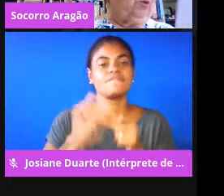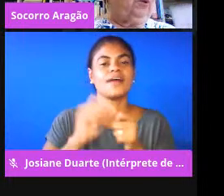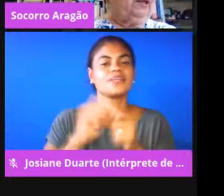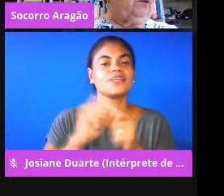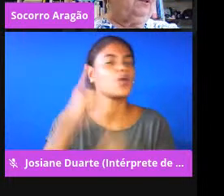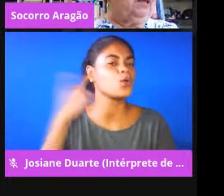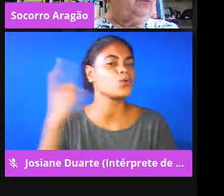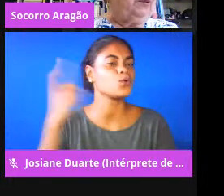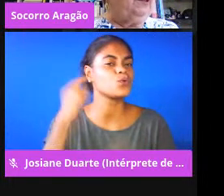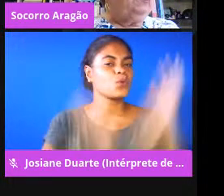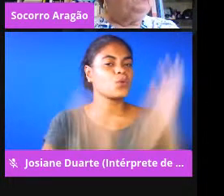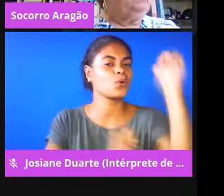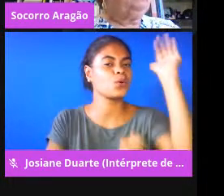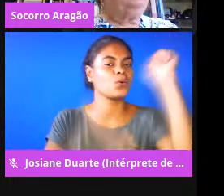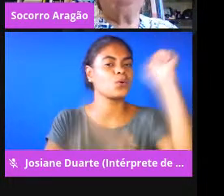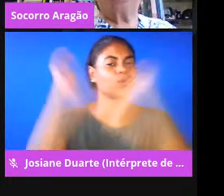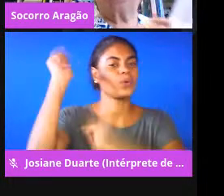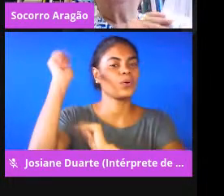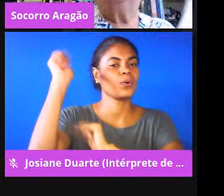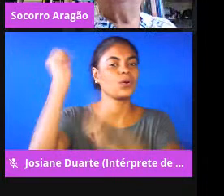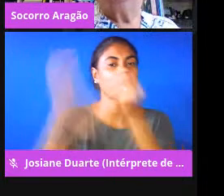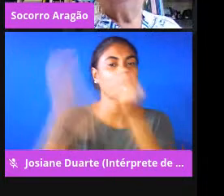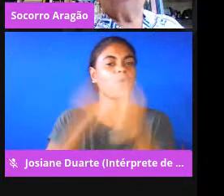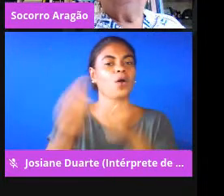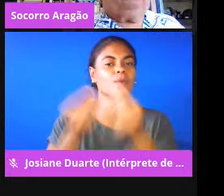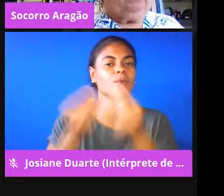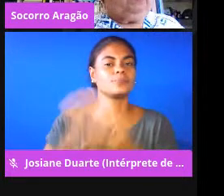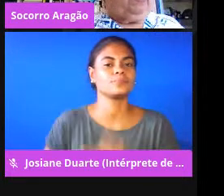Desculpe, aqui eu estou procurando aqui o exemplo.